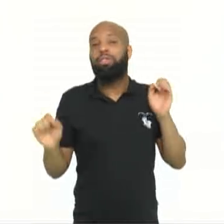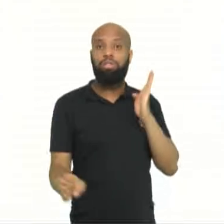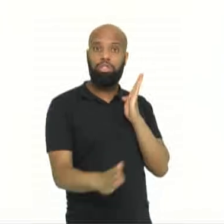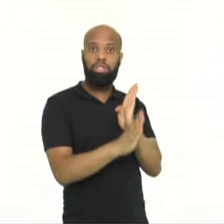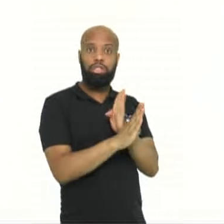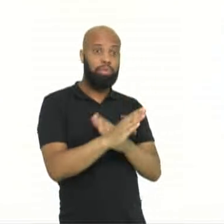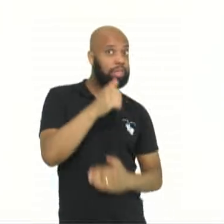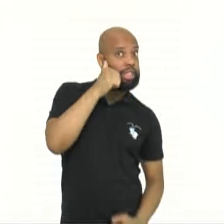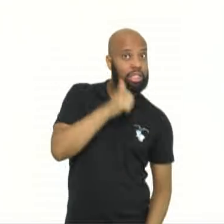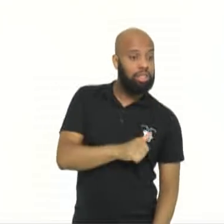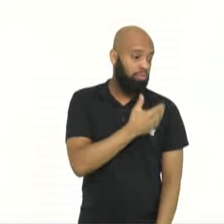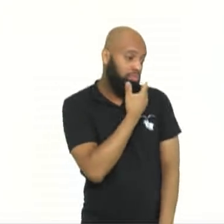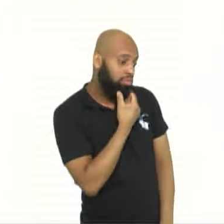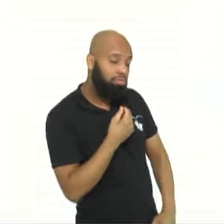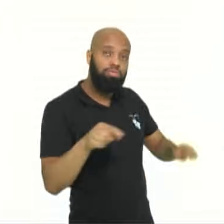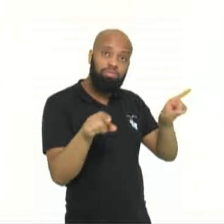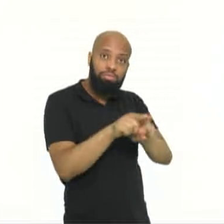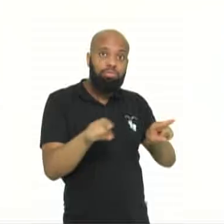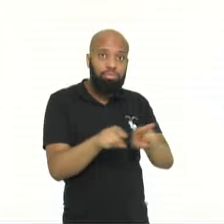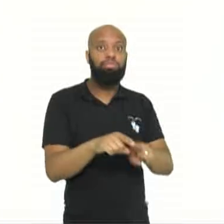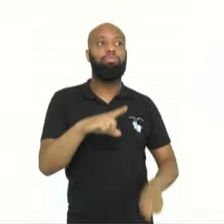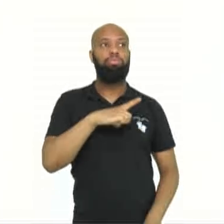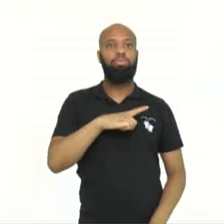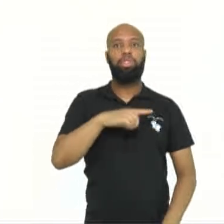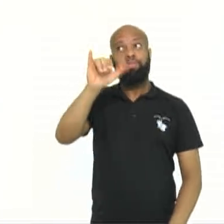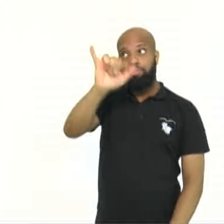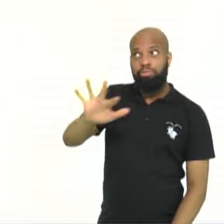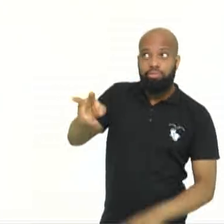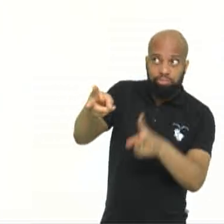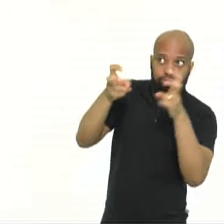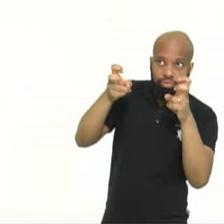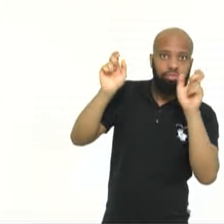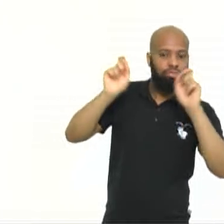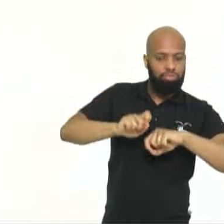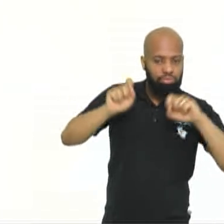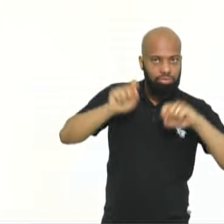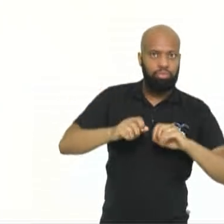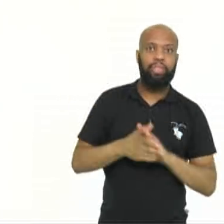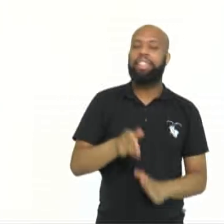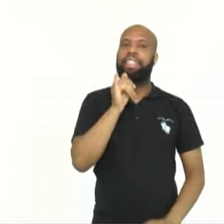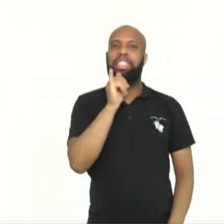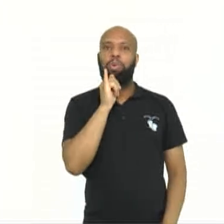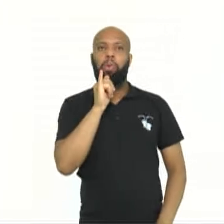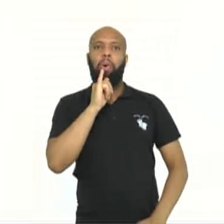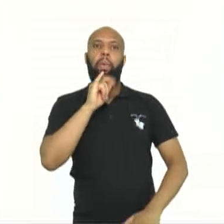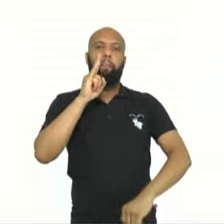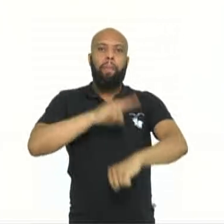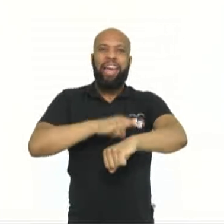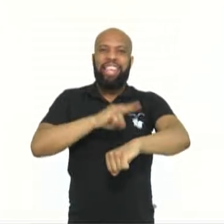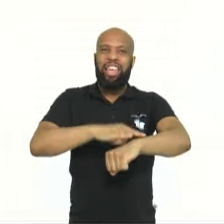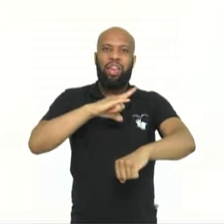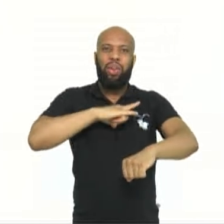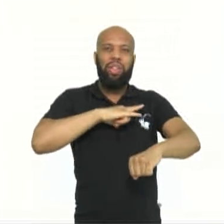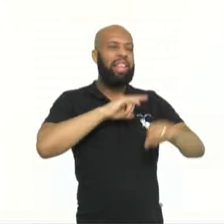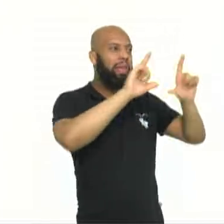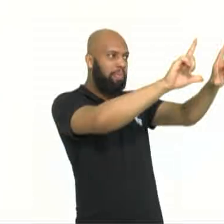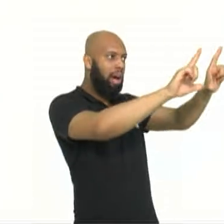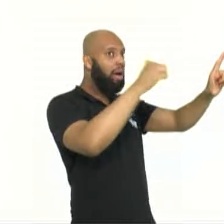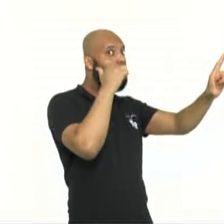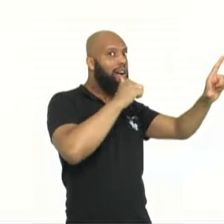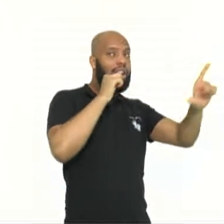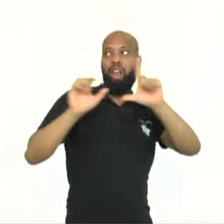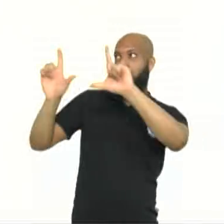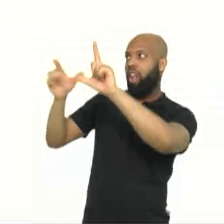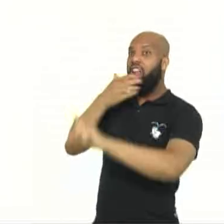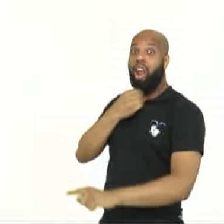de feminino ou masculino, né, pela figura, né, utilizada nas portas de banheiro, e também as placas de trânsito. Então,